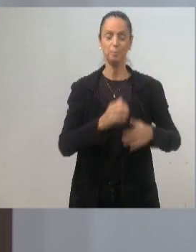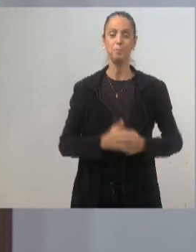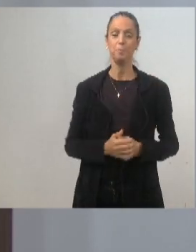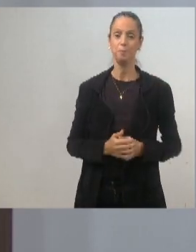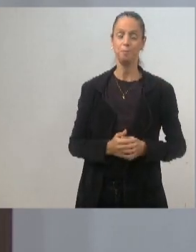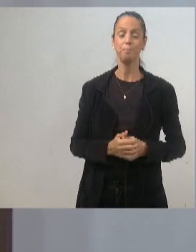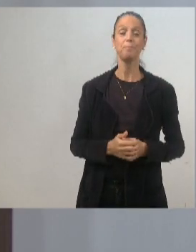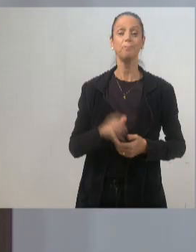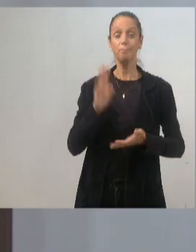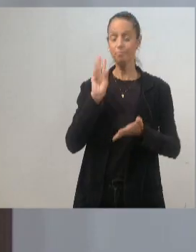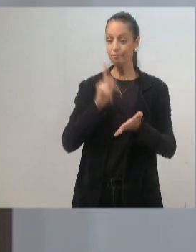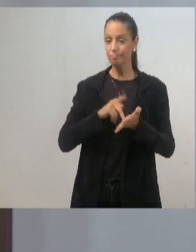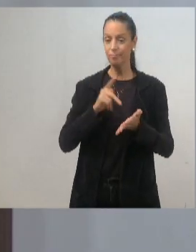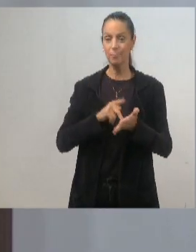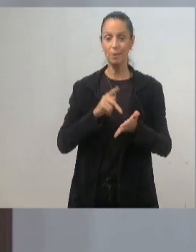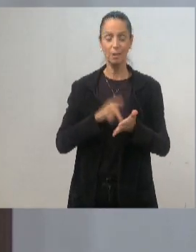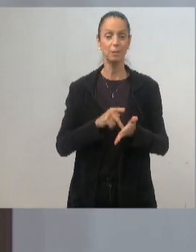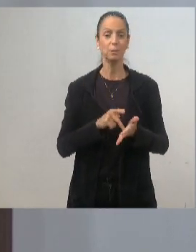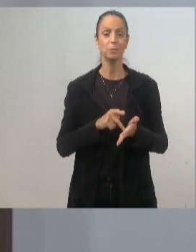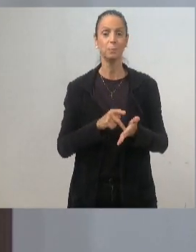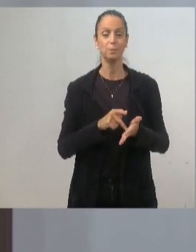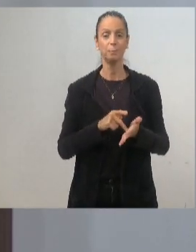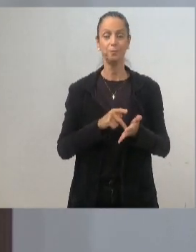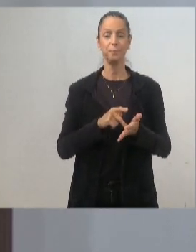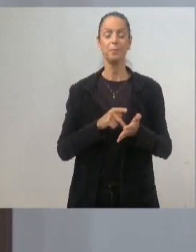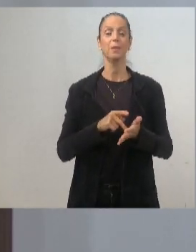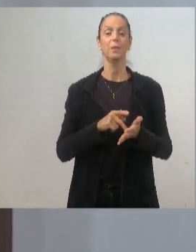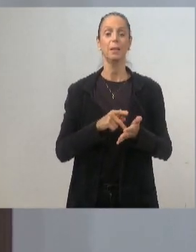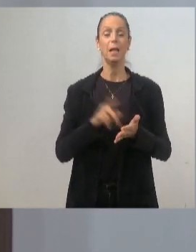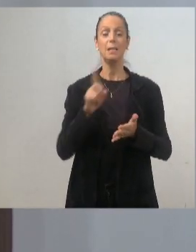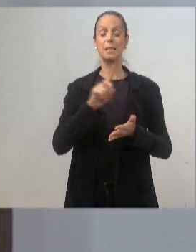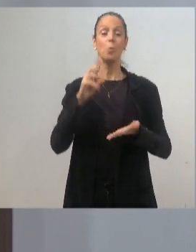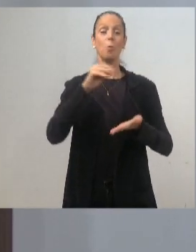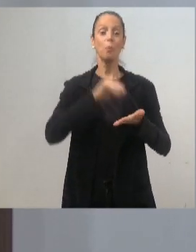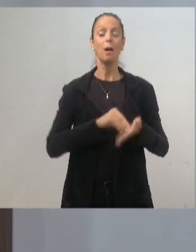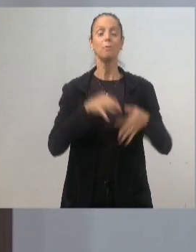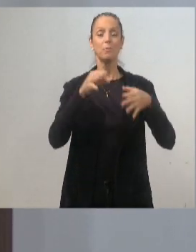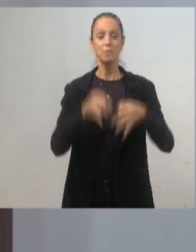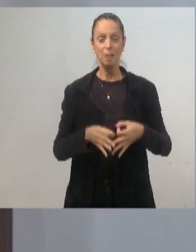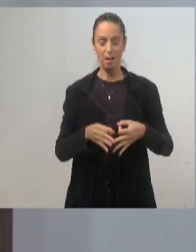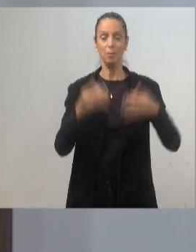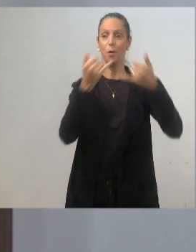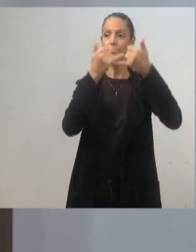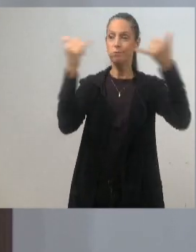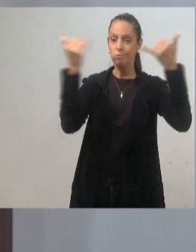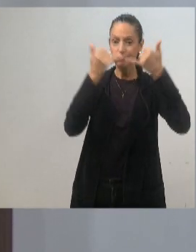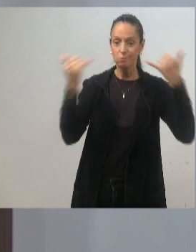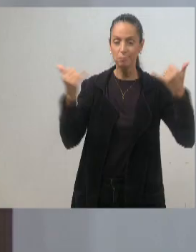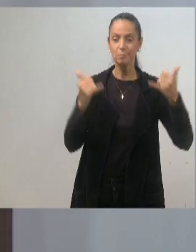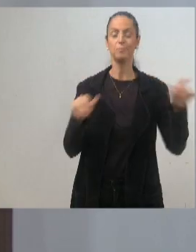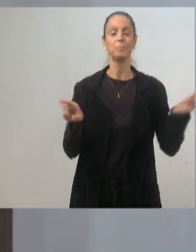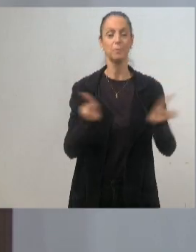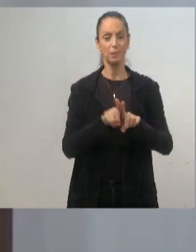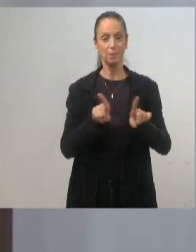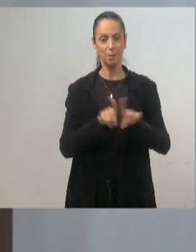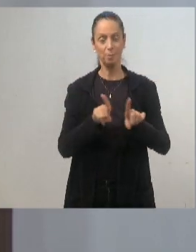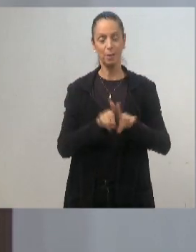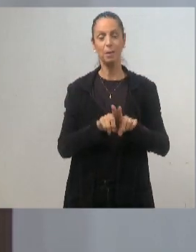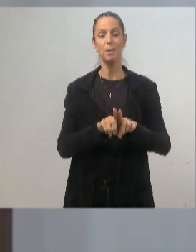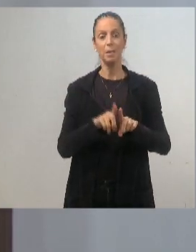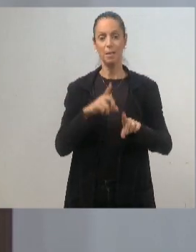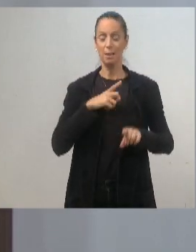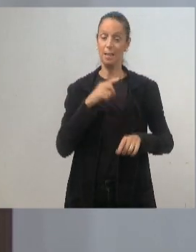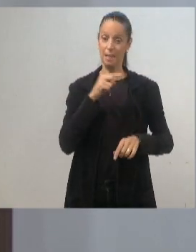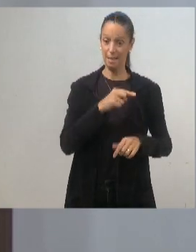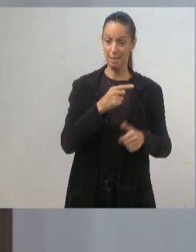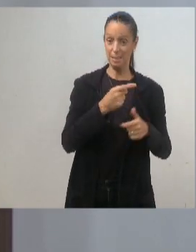correto dimensionamento da rede de energia ali, mas esse, de um dos problemas, eu considero até o menor deles.